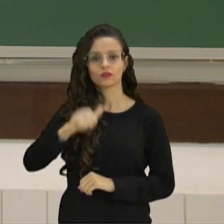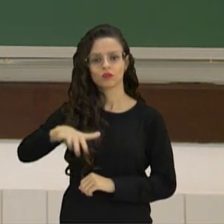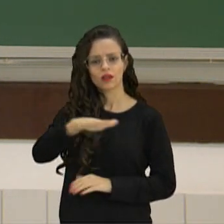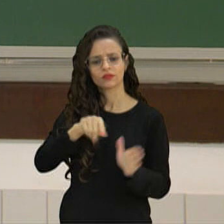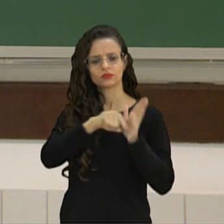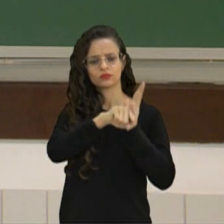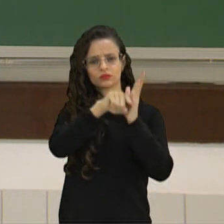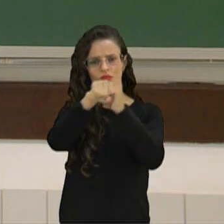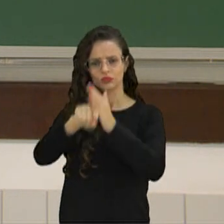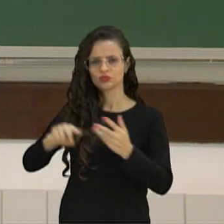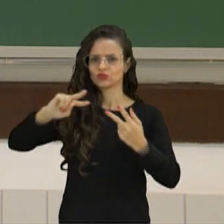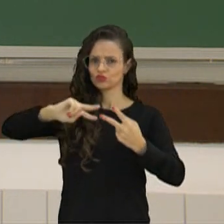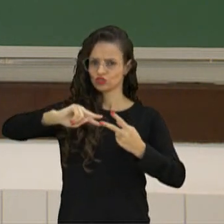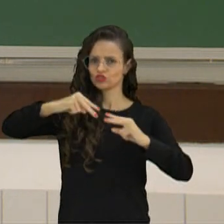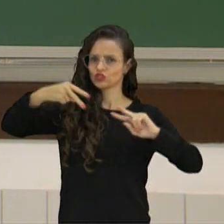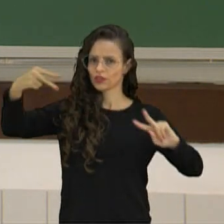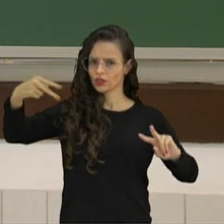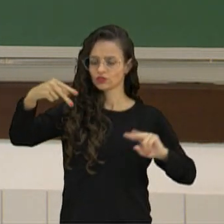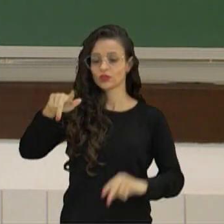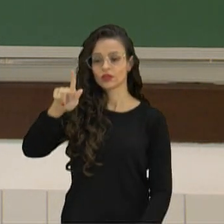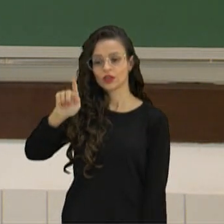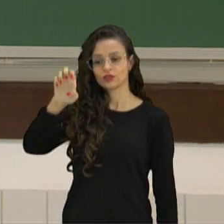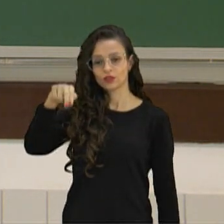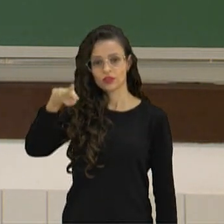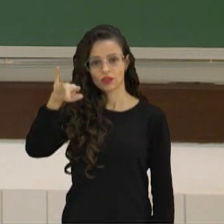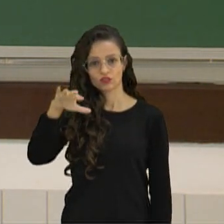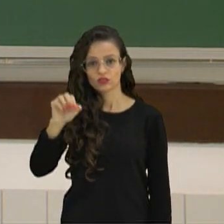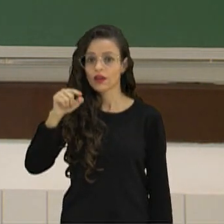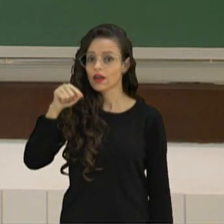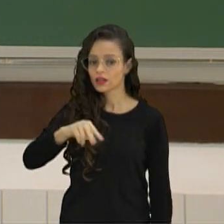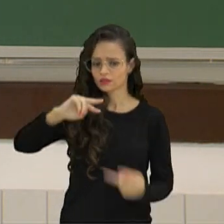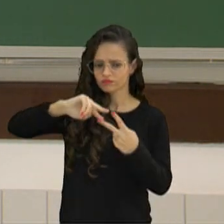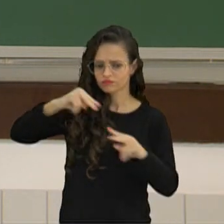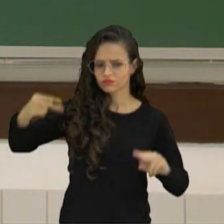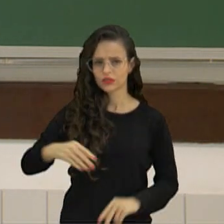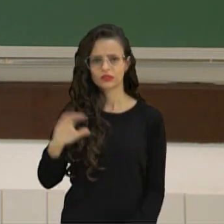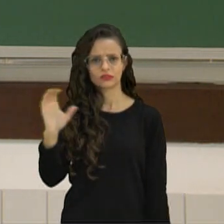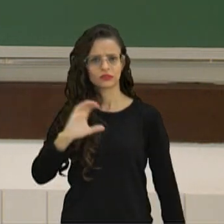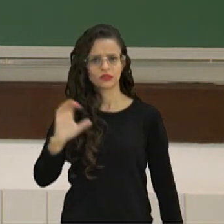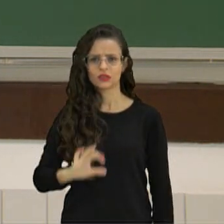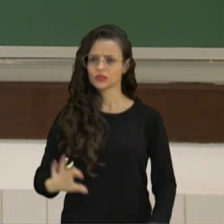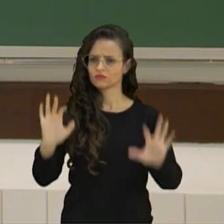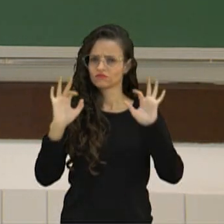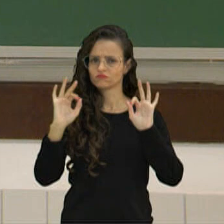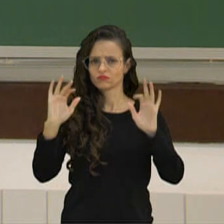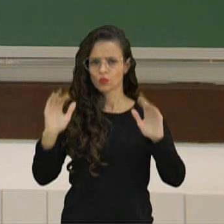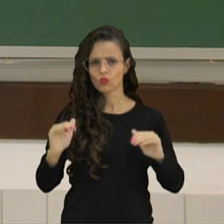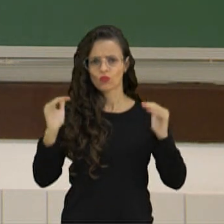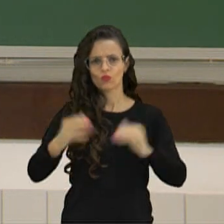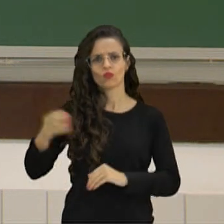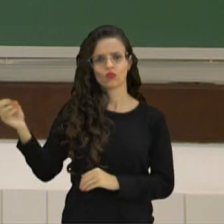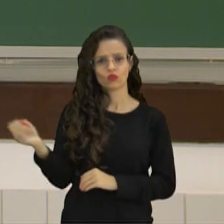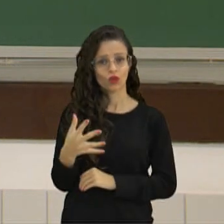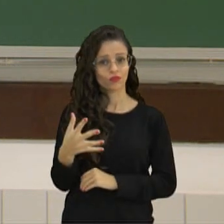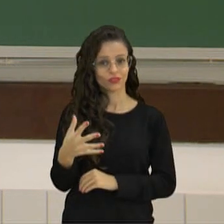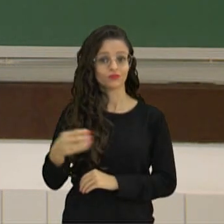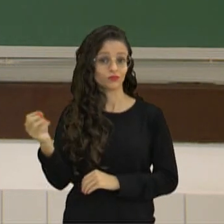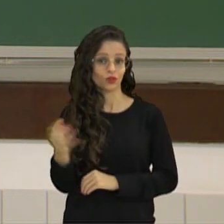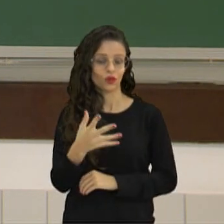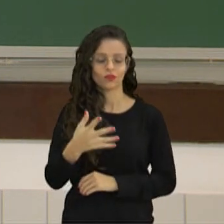ela estuda genética. A genética é uma ciência muito, vamos dizer, moderna, uma ciência